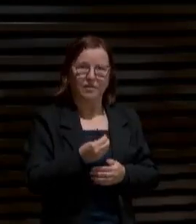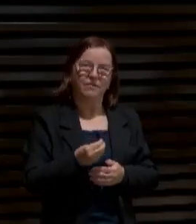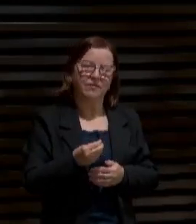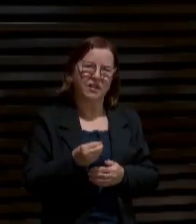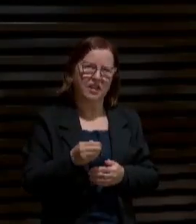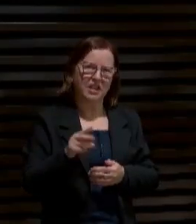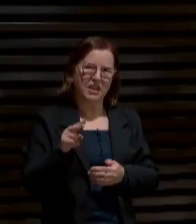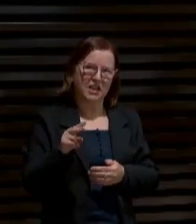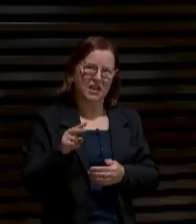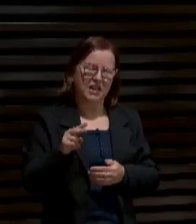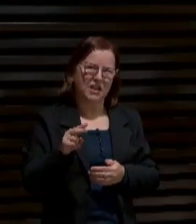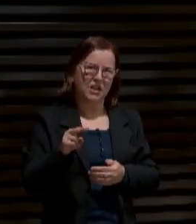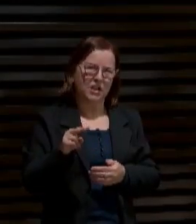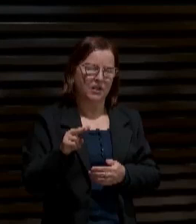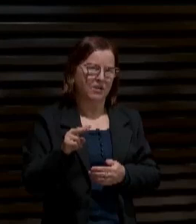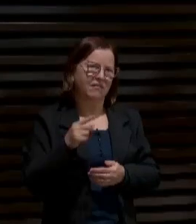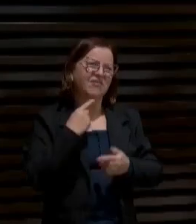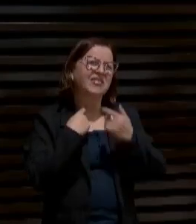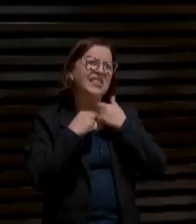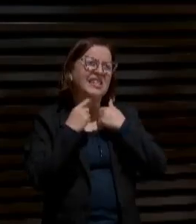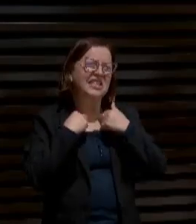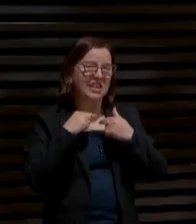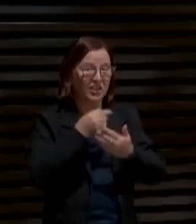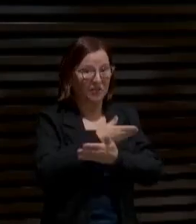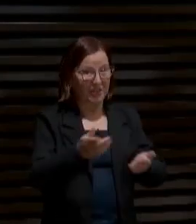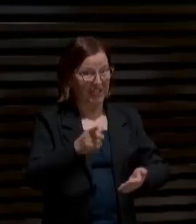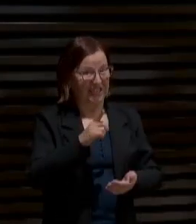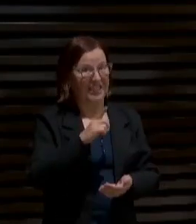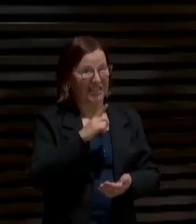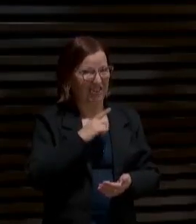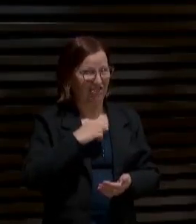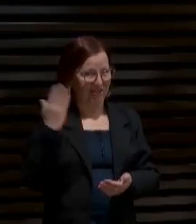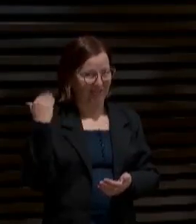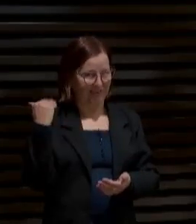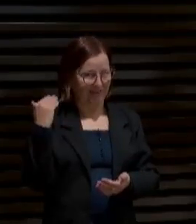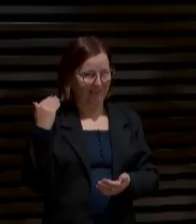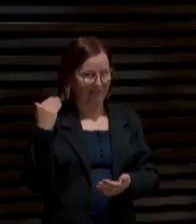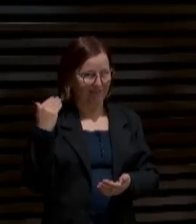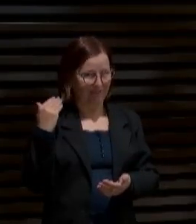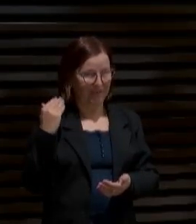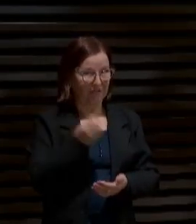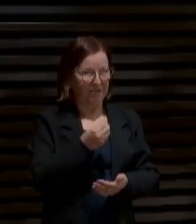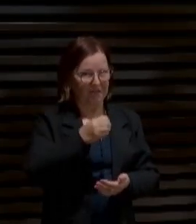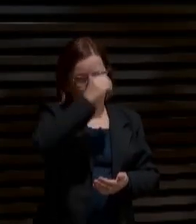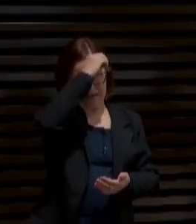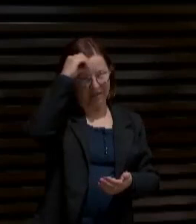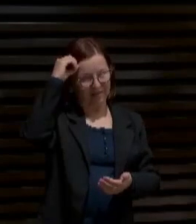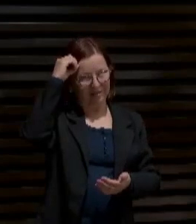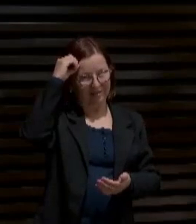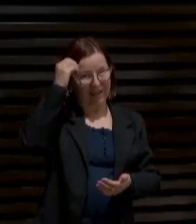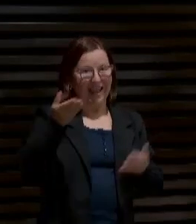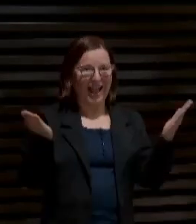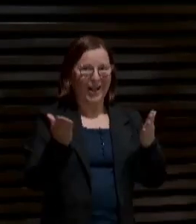anteriormente quando ainda estavam na ignorância olha aí como filhos